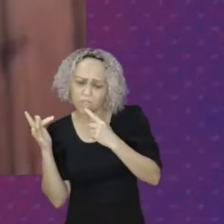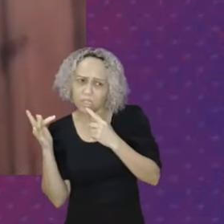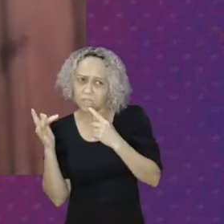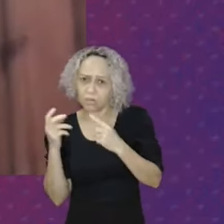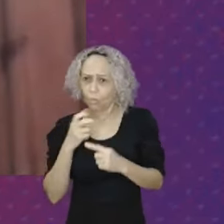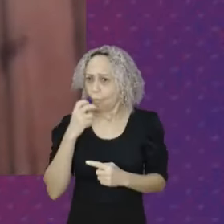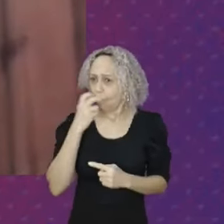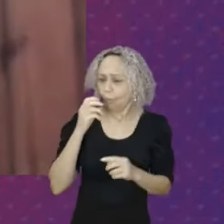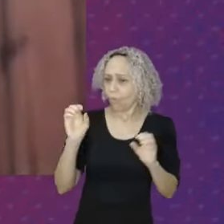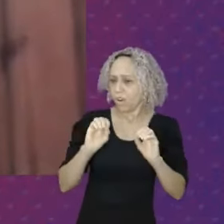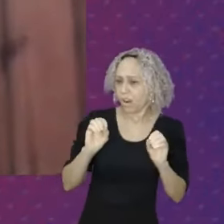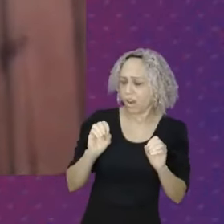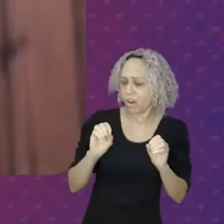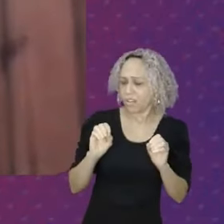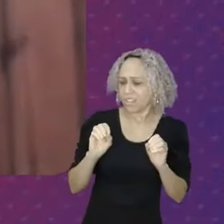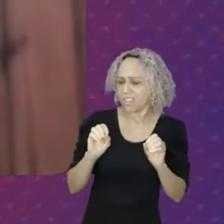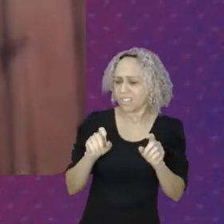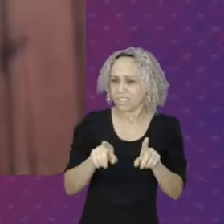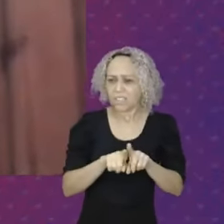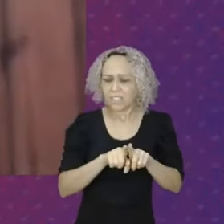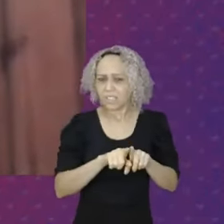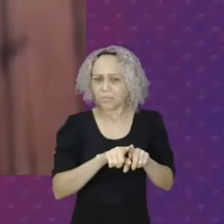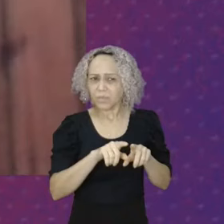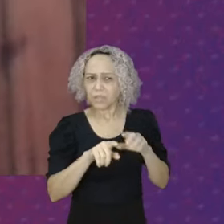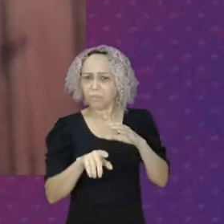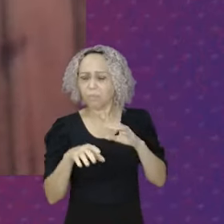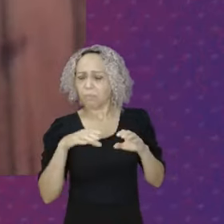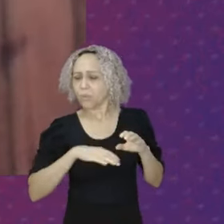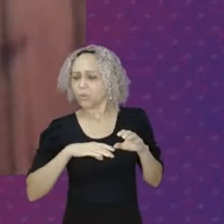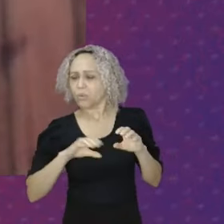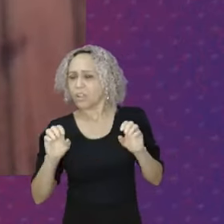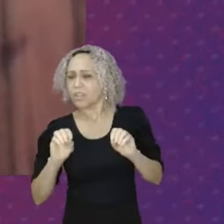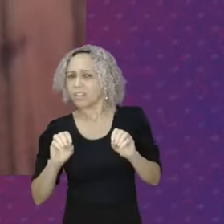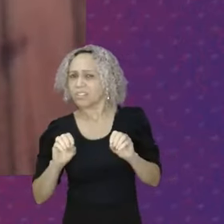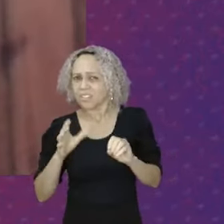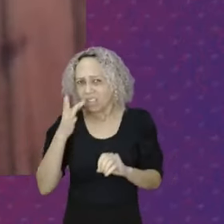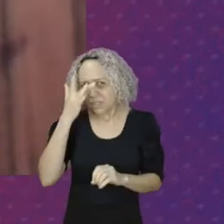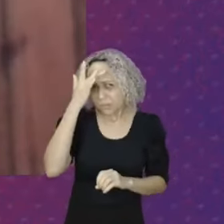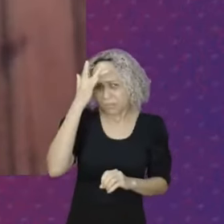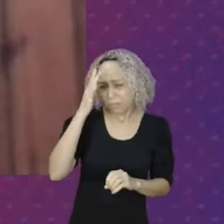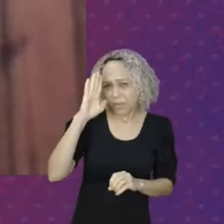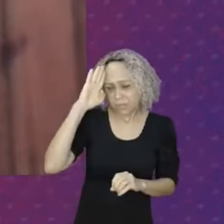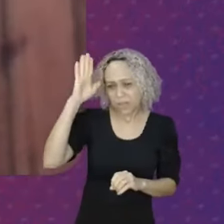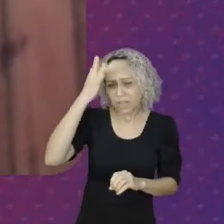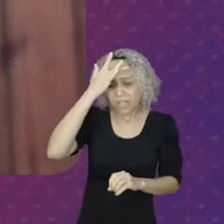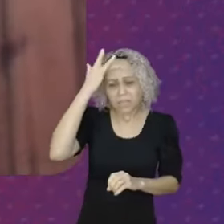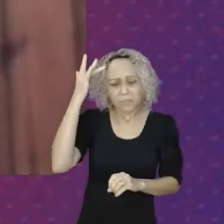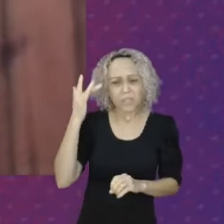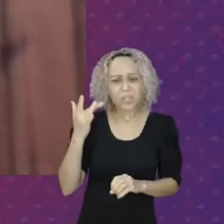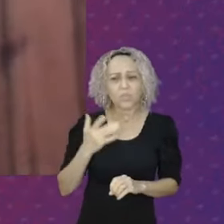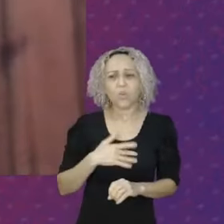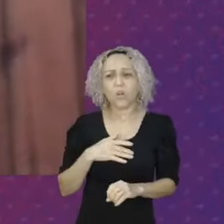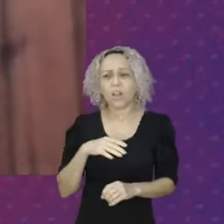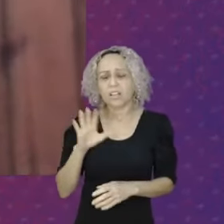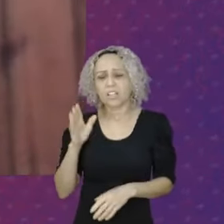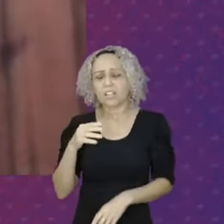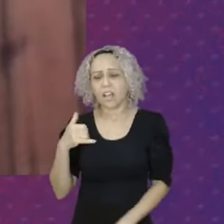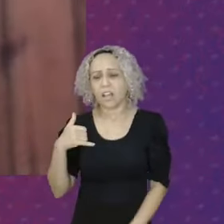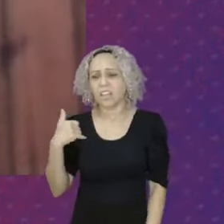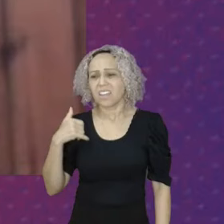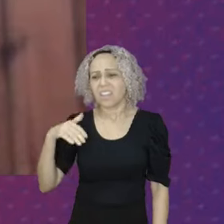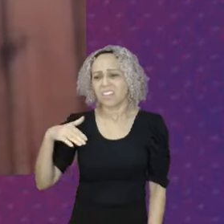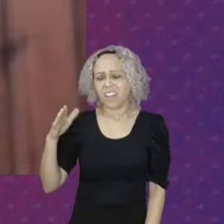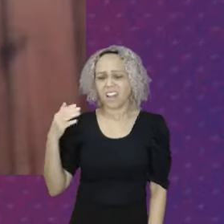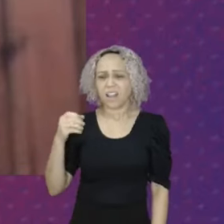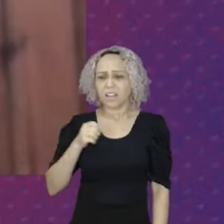né Como disse elas não sabem português somente o pessoal mais mais velho né Elas eles têm o hábito de conviver entre si as